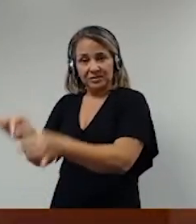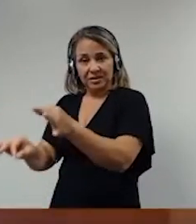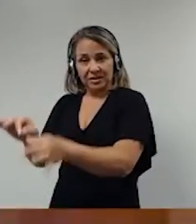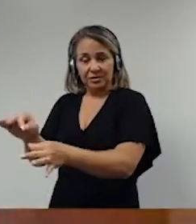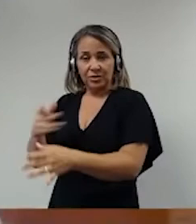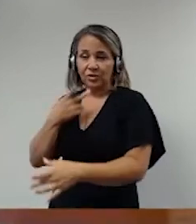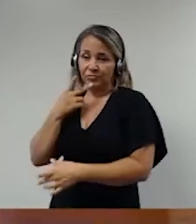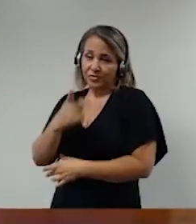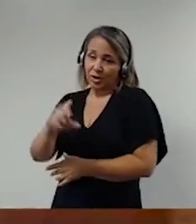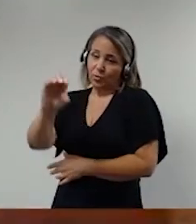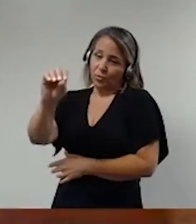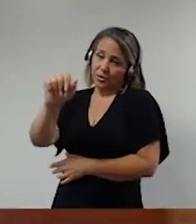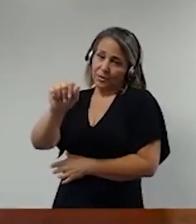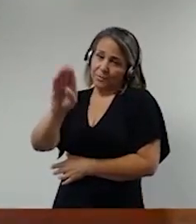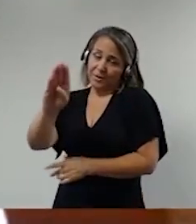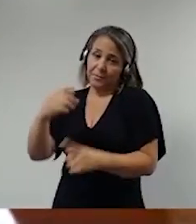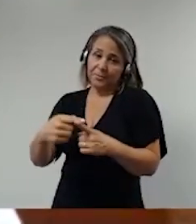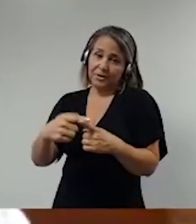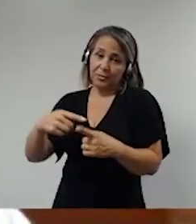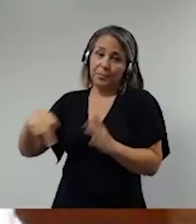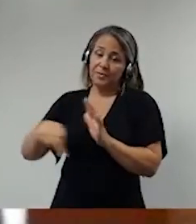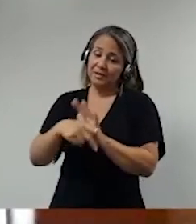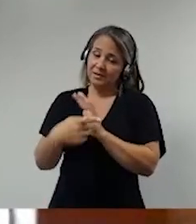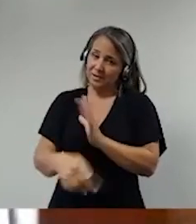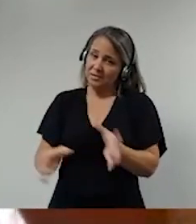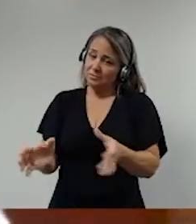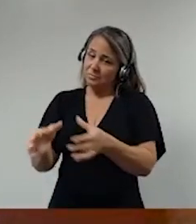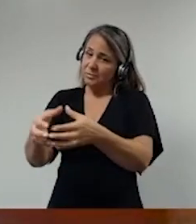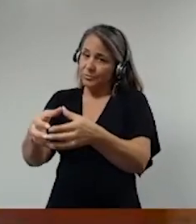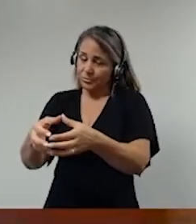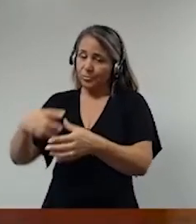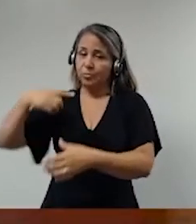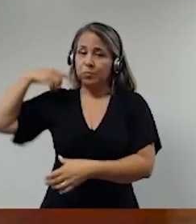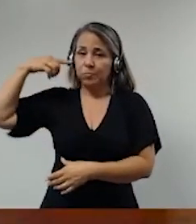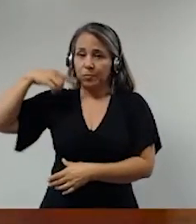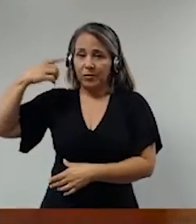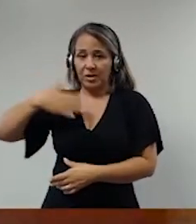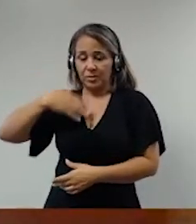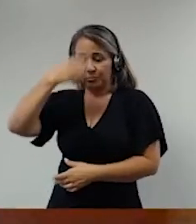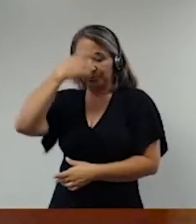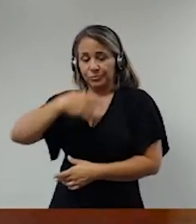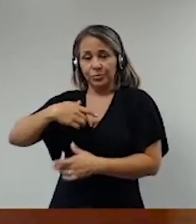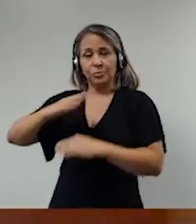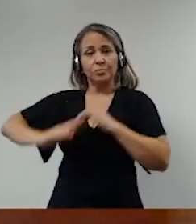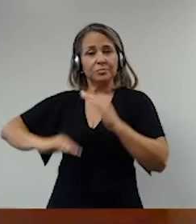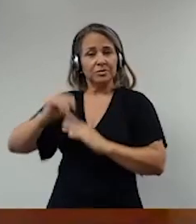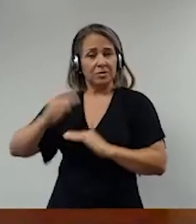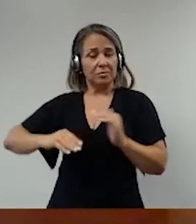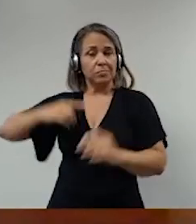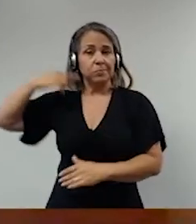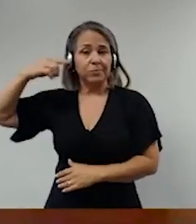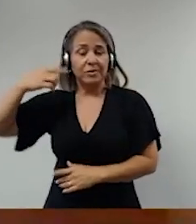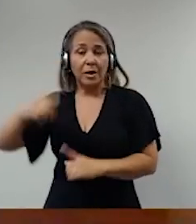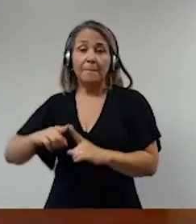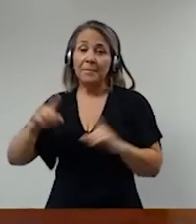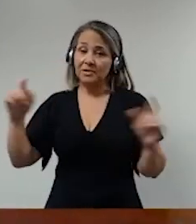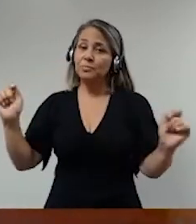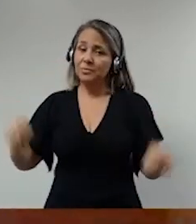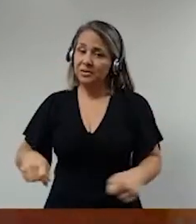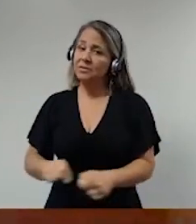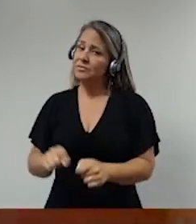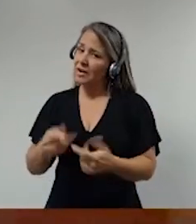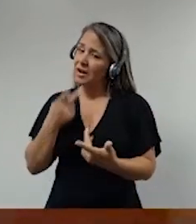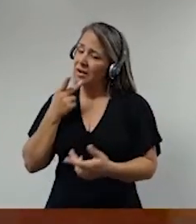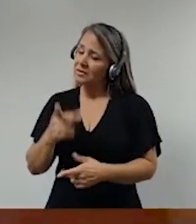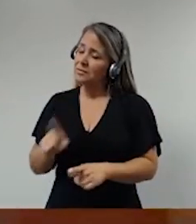casa, porque eu sou advogado, porque faço parte dos quadros da Ordem dos Advogados do Brasil. Mas eu poderia falar também do